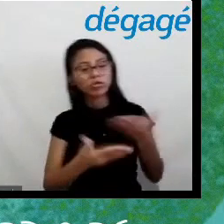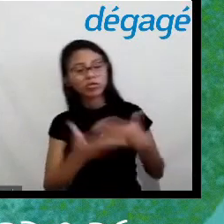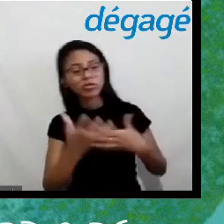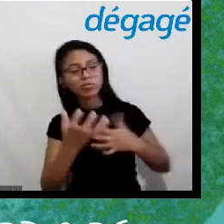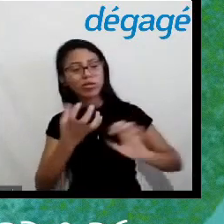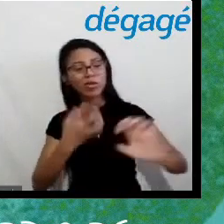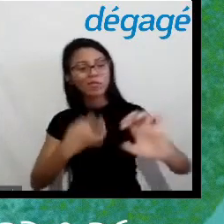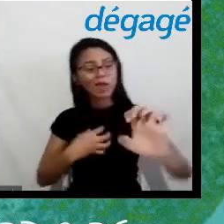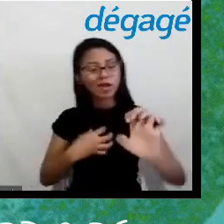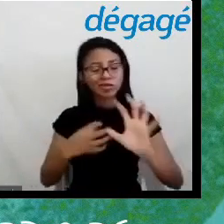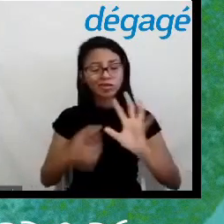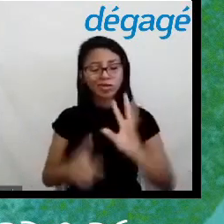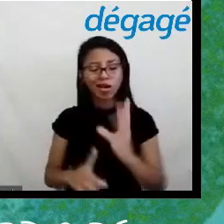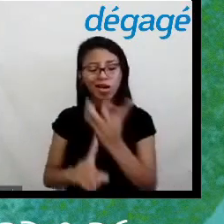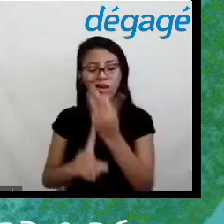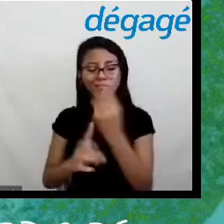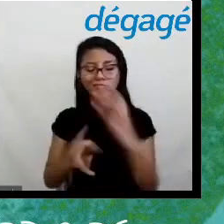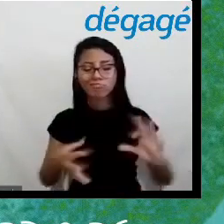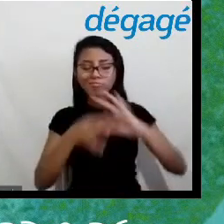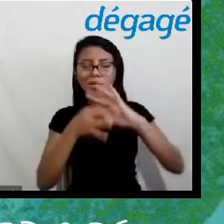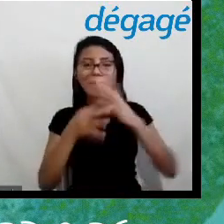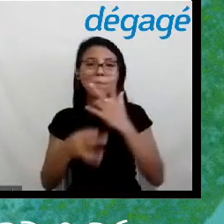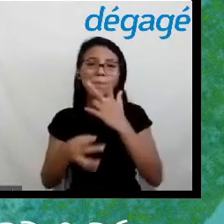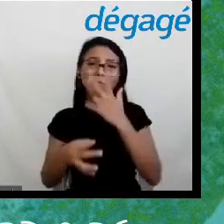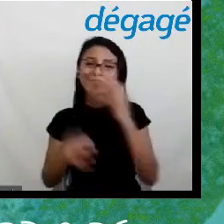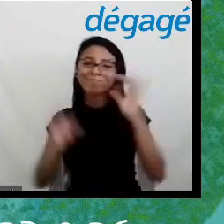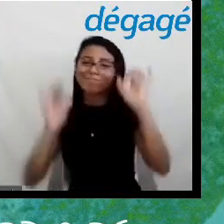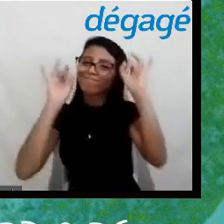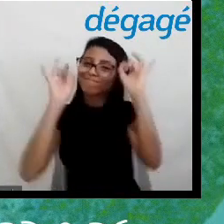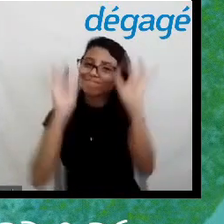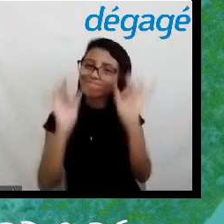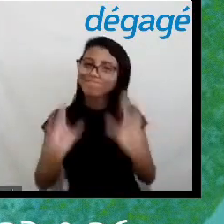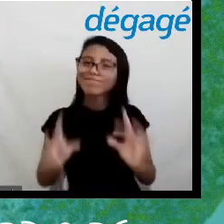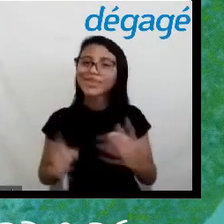na minha vida, né? Conheci o autismo